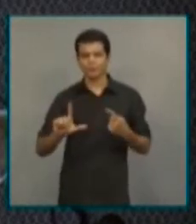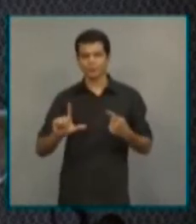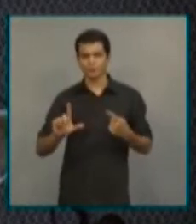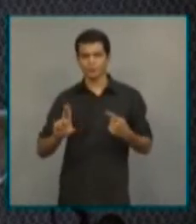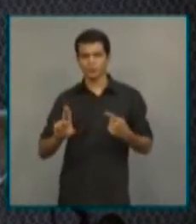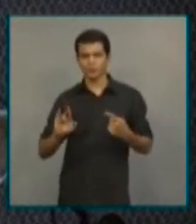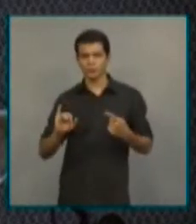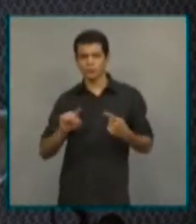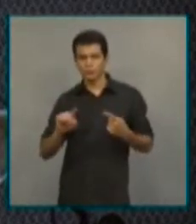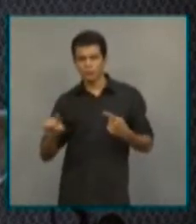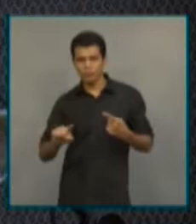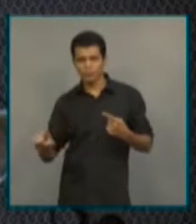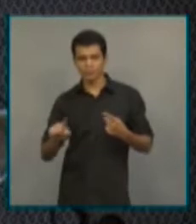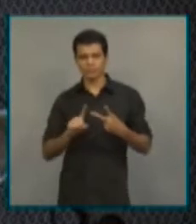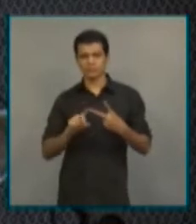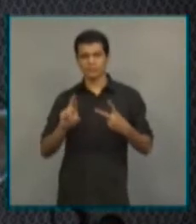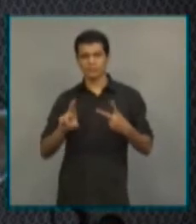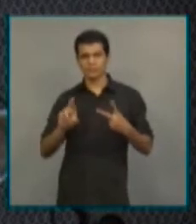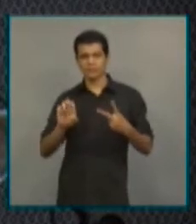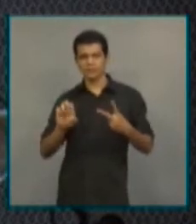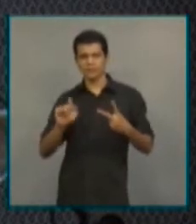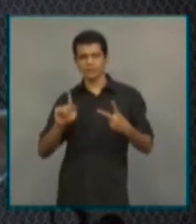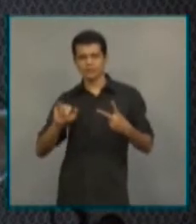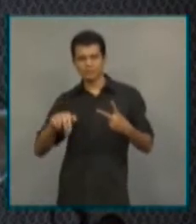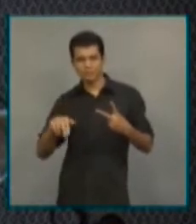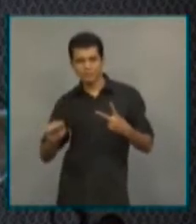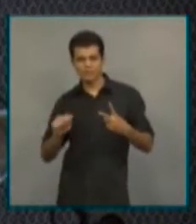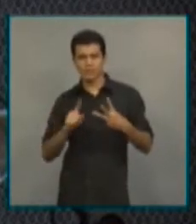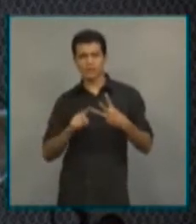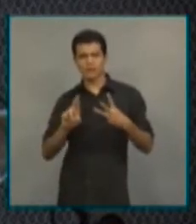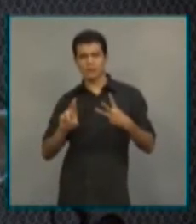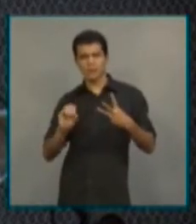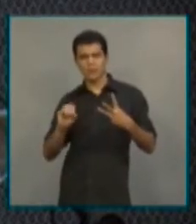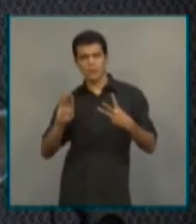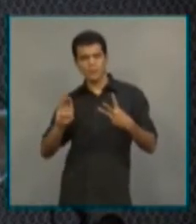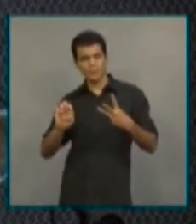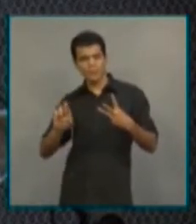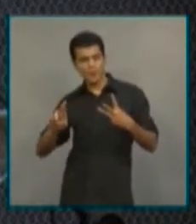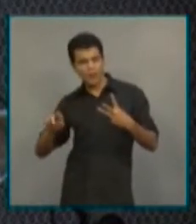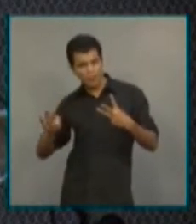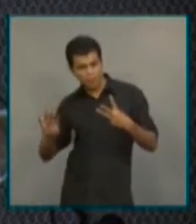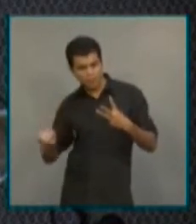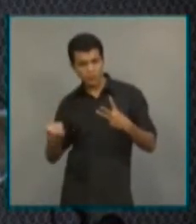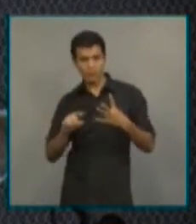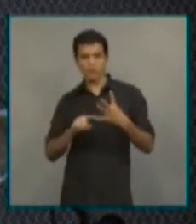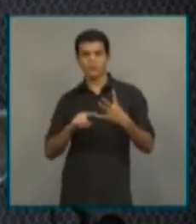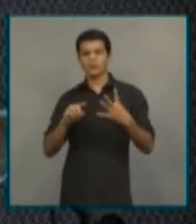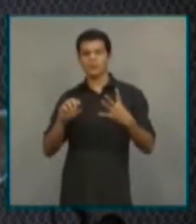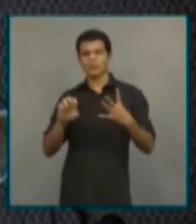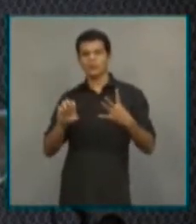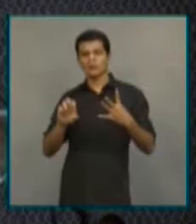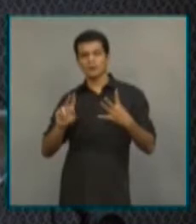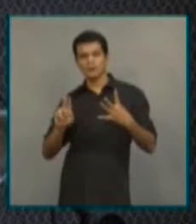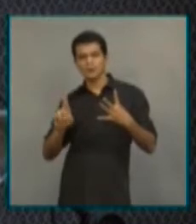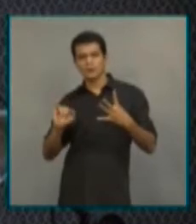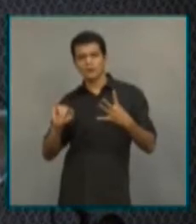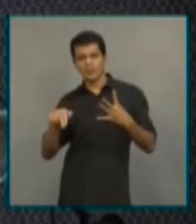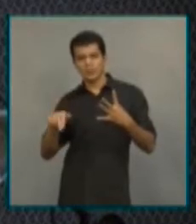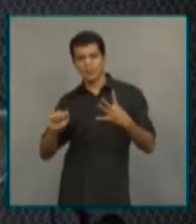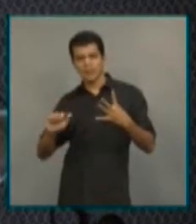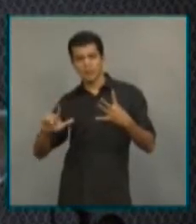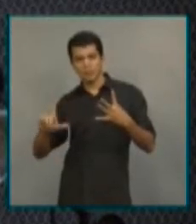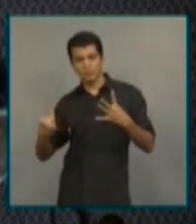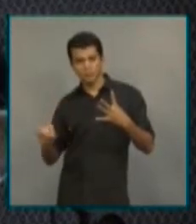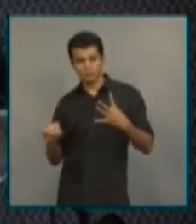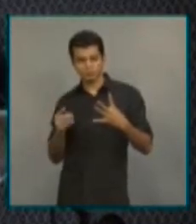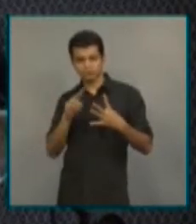Regina Jansen, Roberta Vasques e Arinaldo Dantas. Iniciaremos a partir de agora o debate.